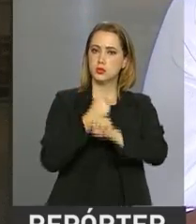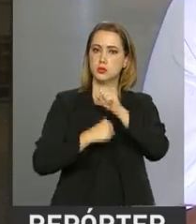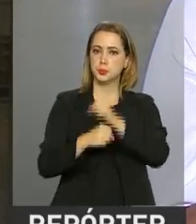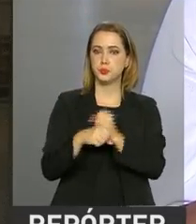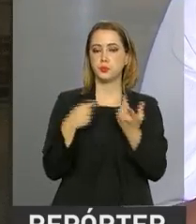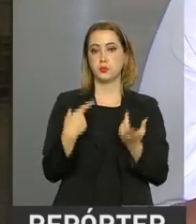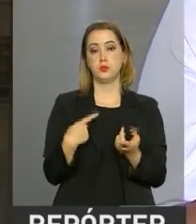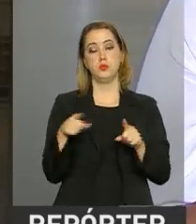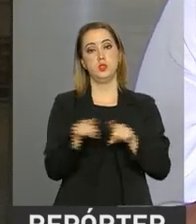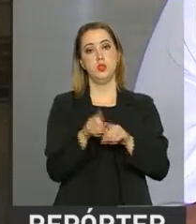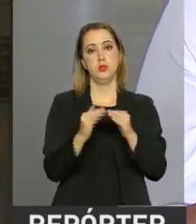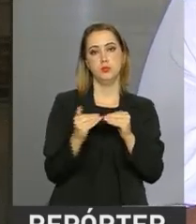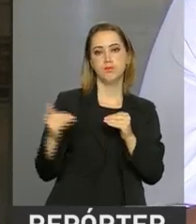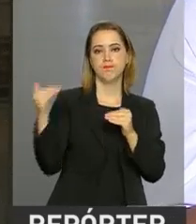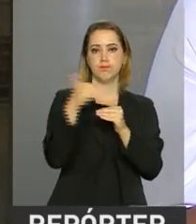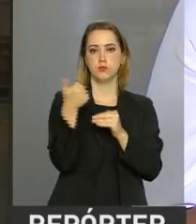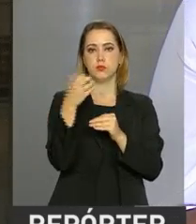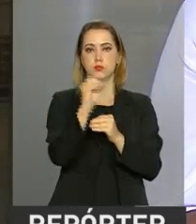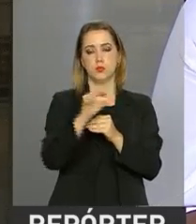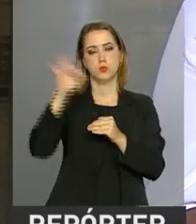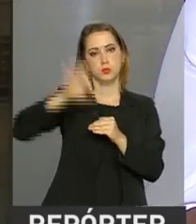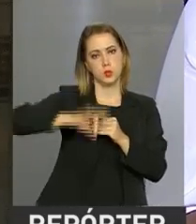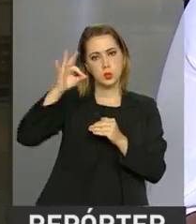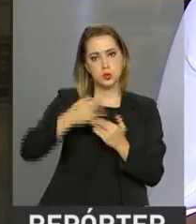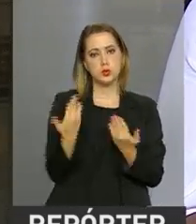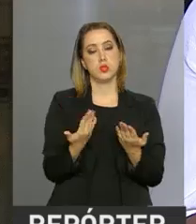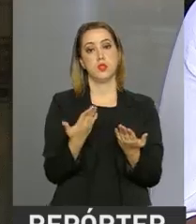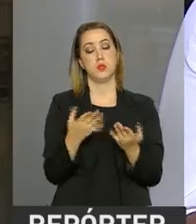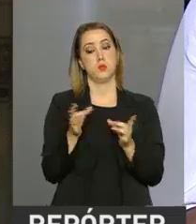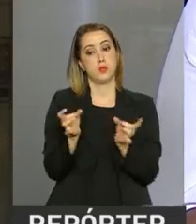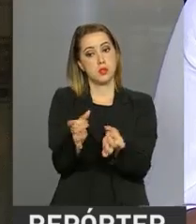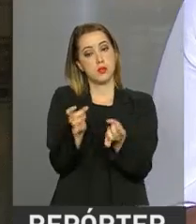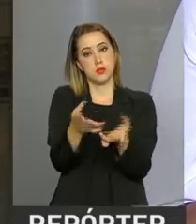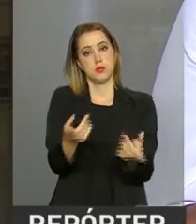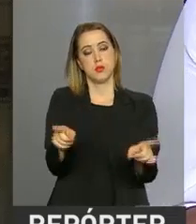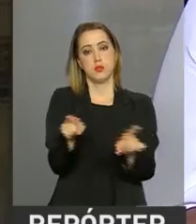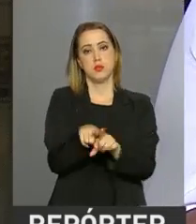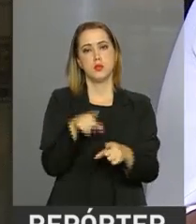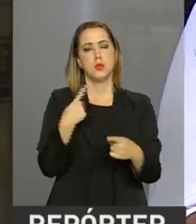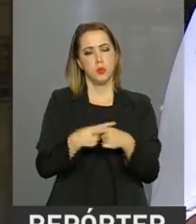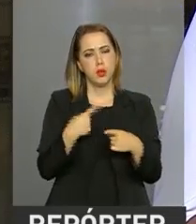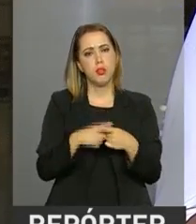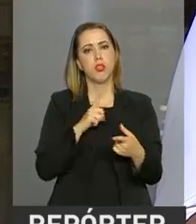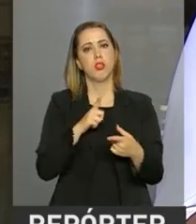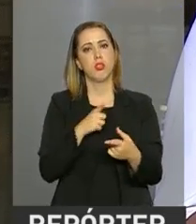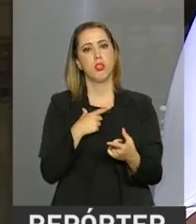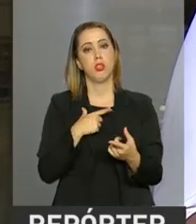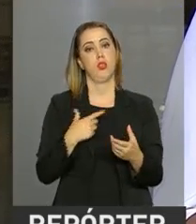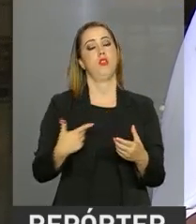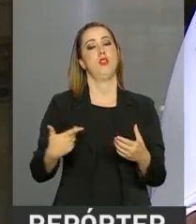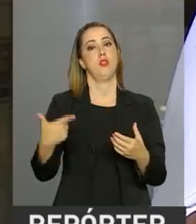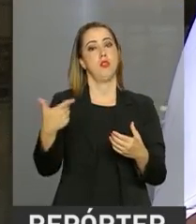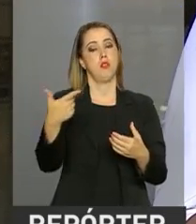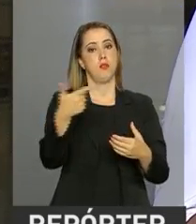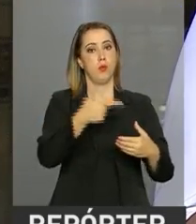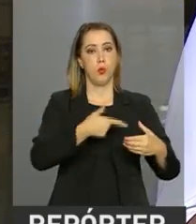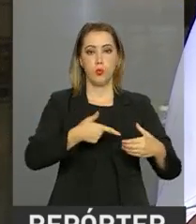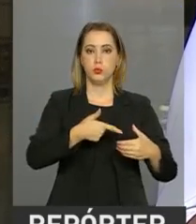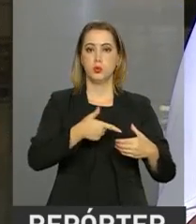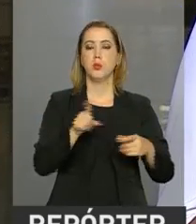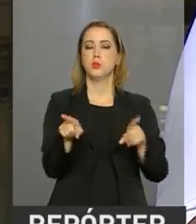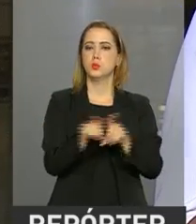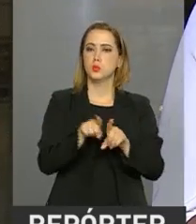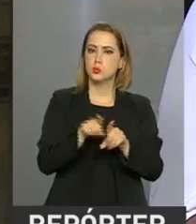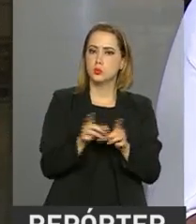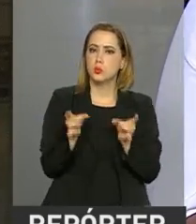houve um aumento de 10% nas importações sobretudo por causa do aumento na compra de combustíveis e lubrificantes volto